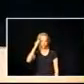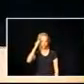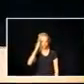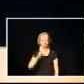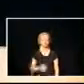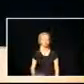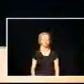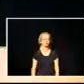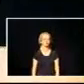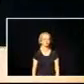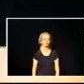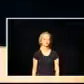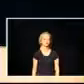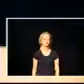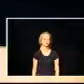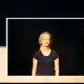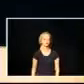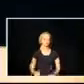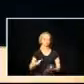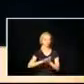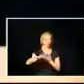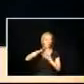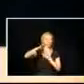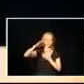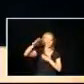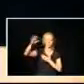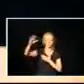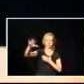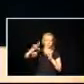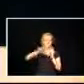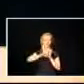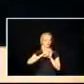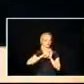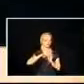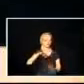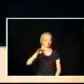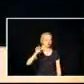de responsabilidade fiscal, correto, né, doutor Marcelo?